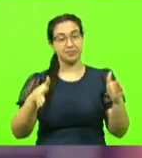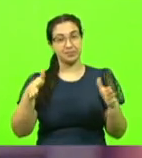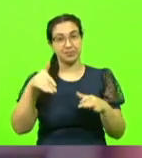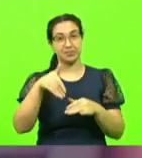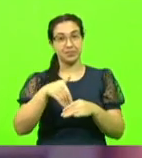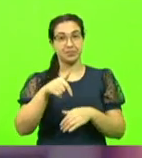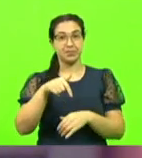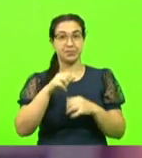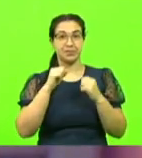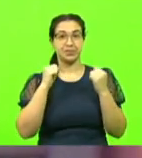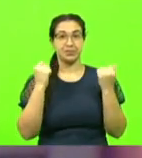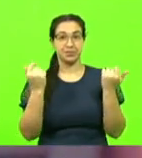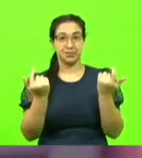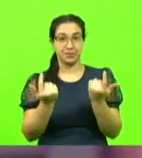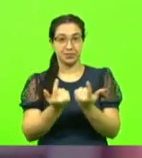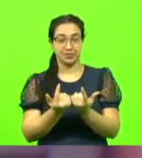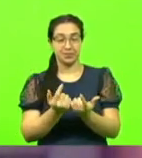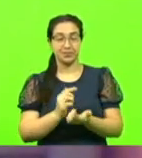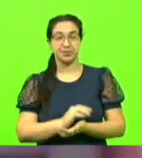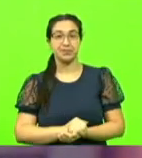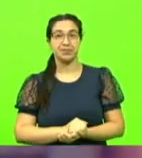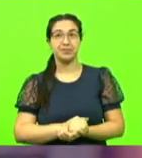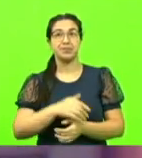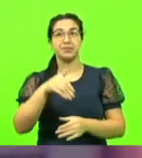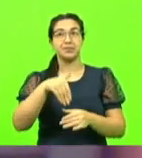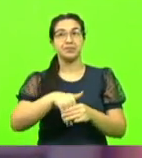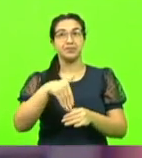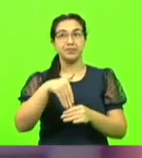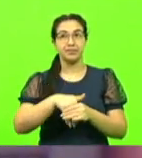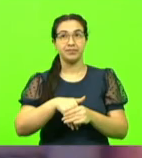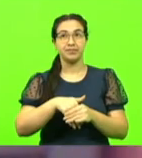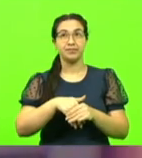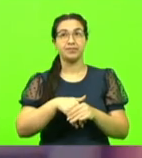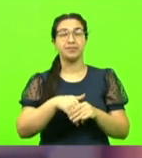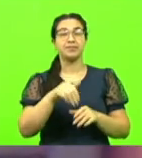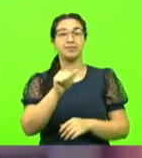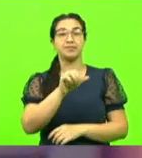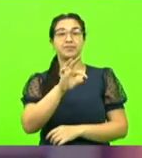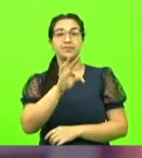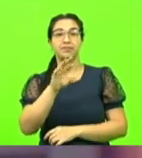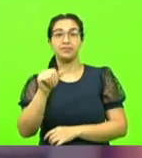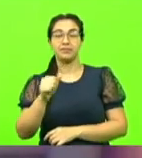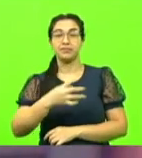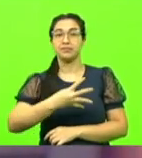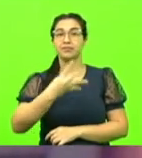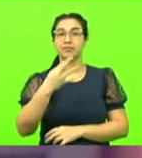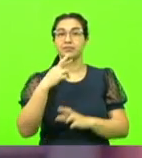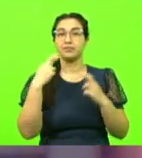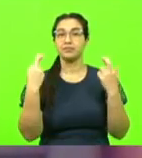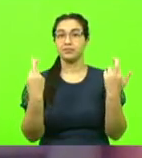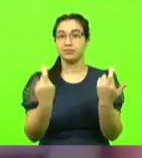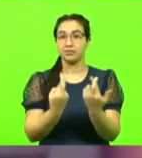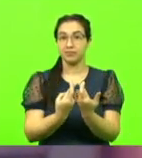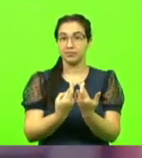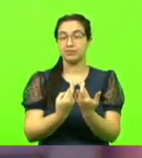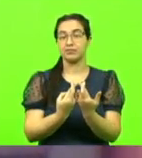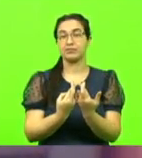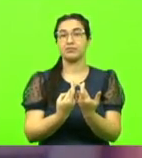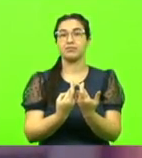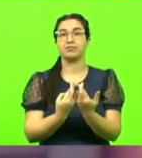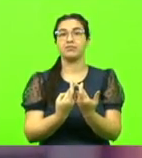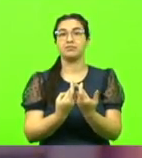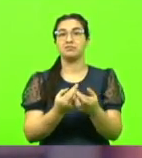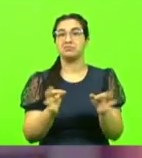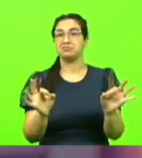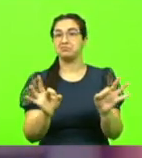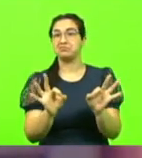legislatura. Então, eu coloco em votação a ata da quarta reunião ordinária, não havendo